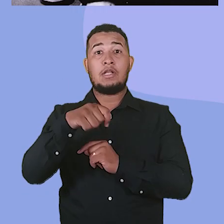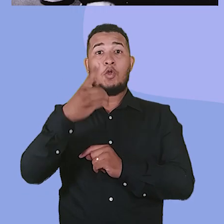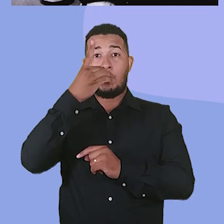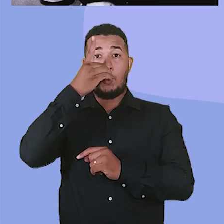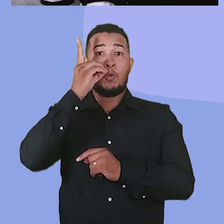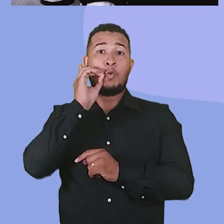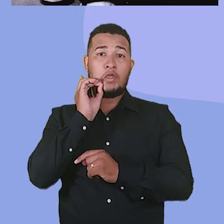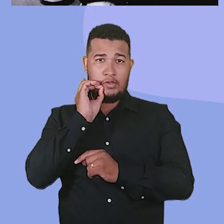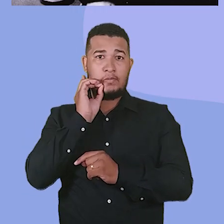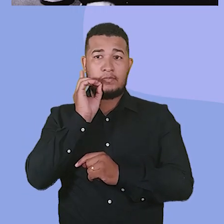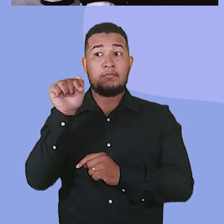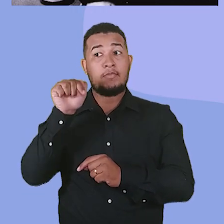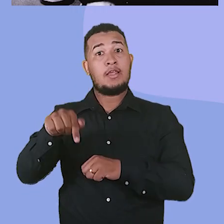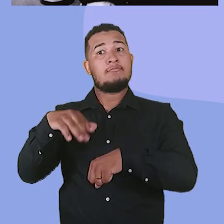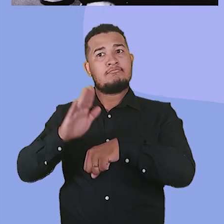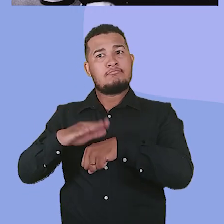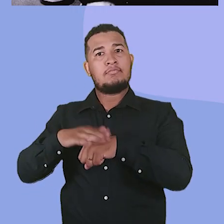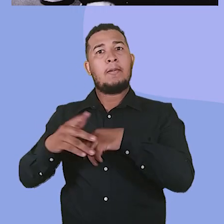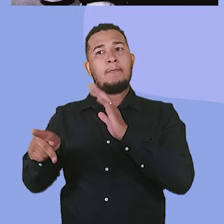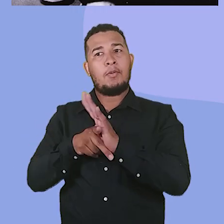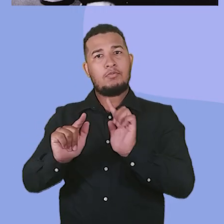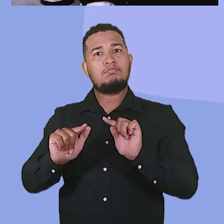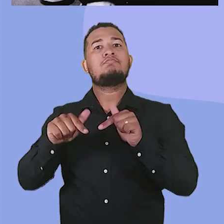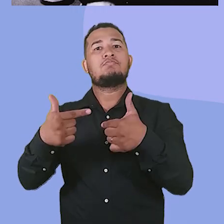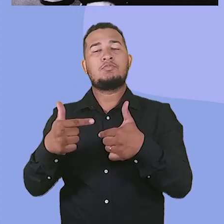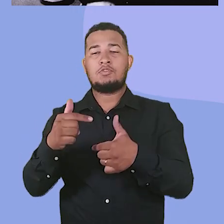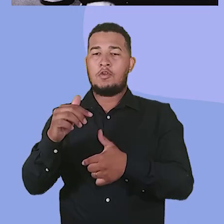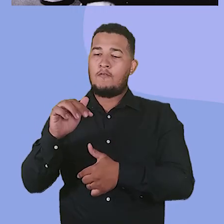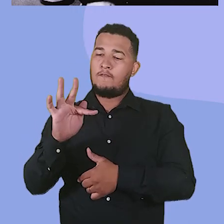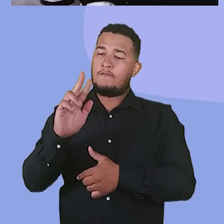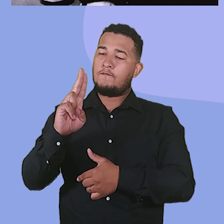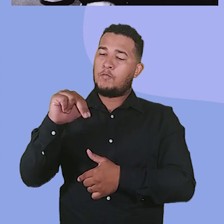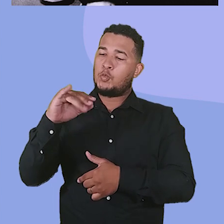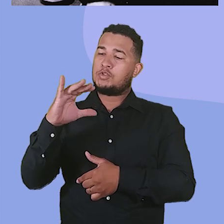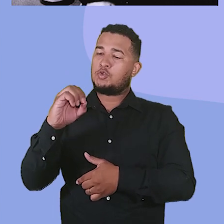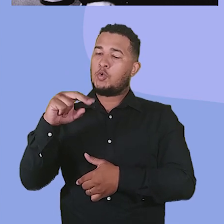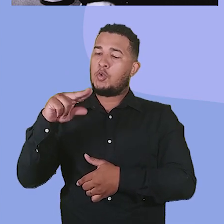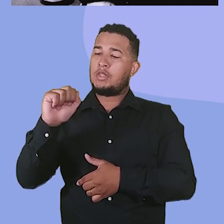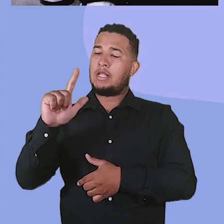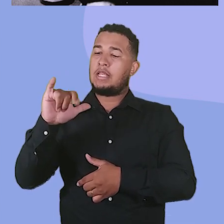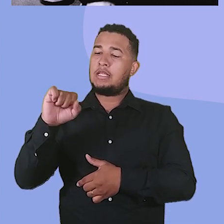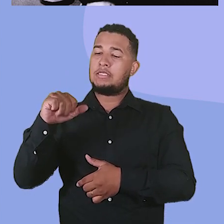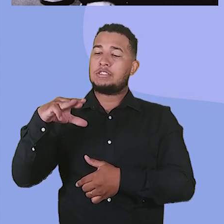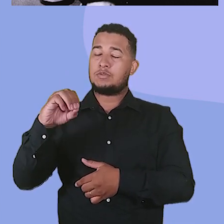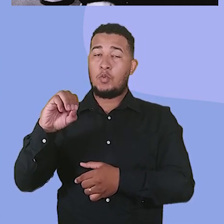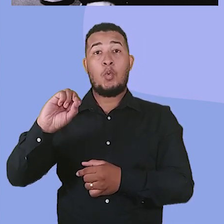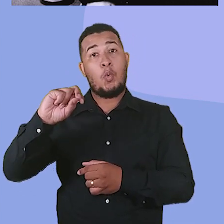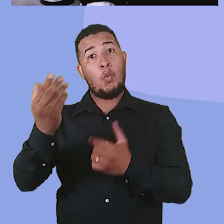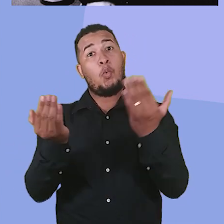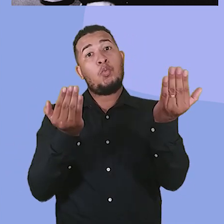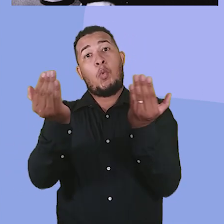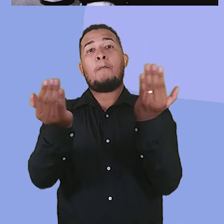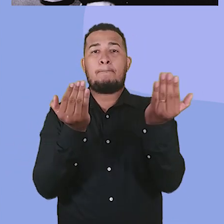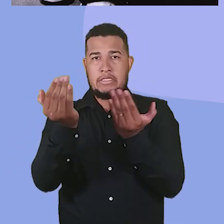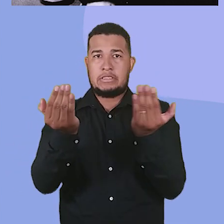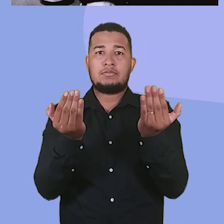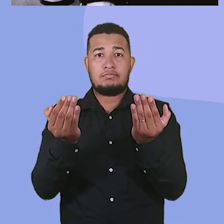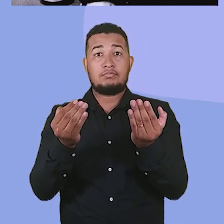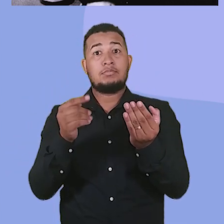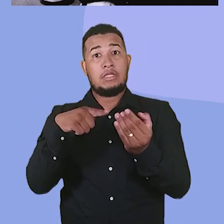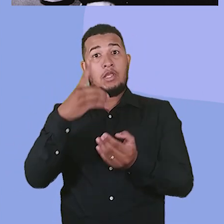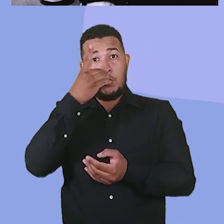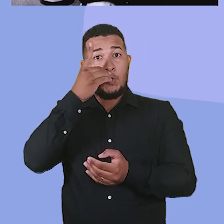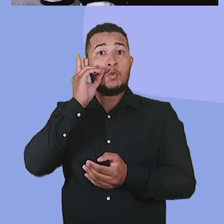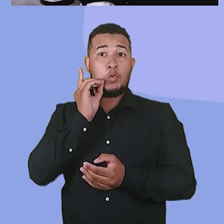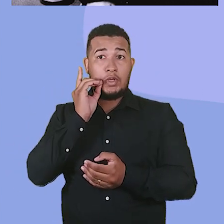método funcionalista, né? O funcionalismo ou o método comparativo, né? Ele é